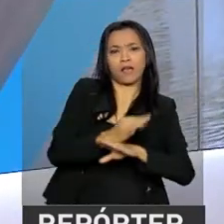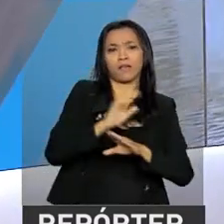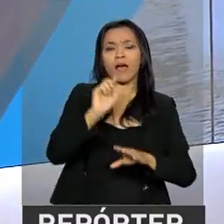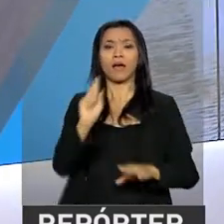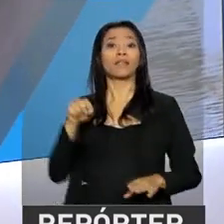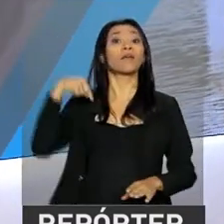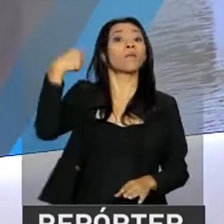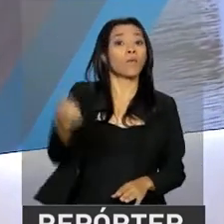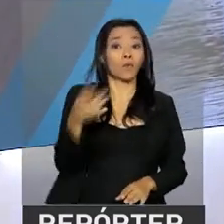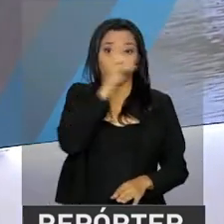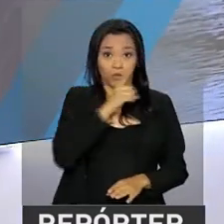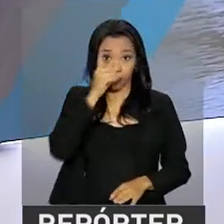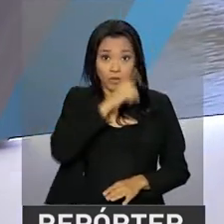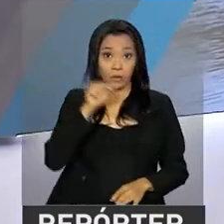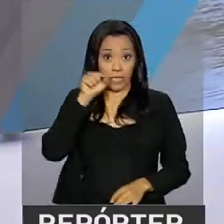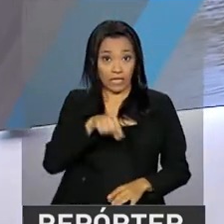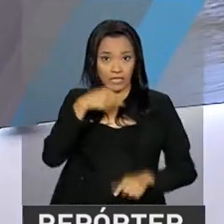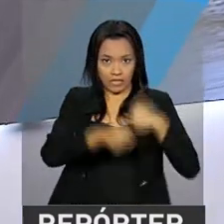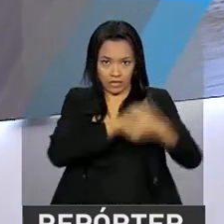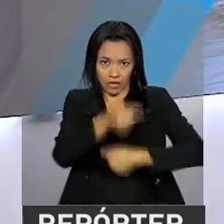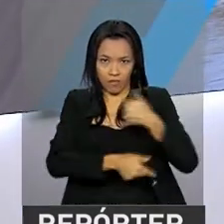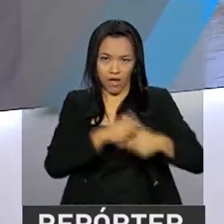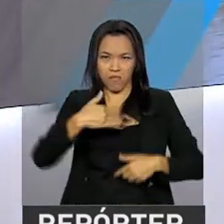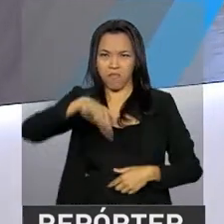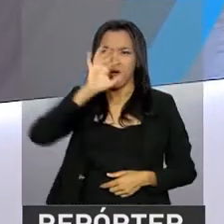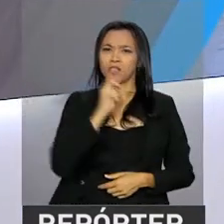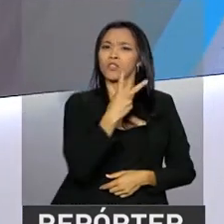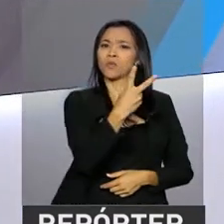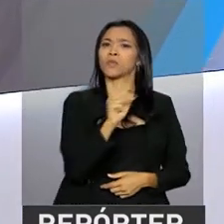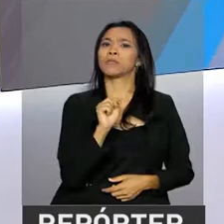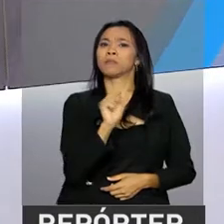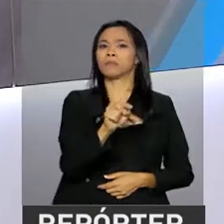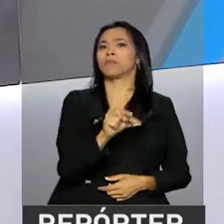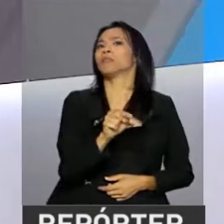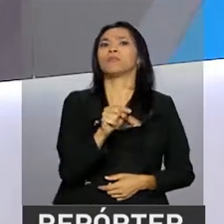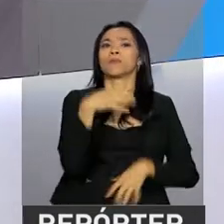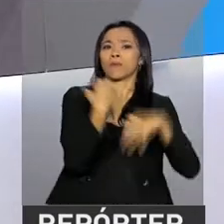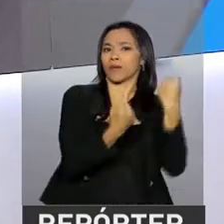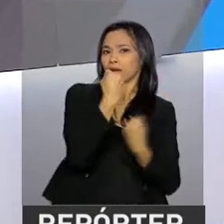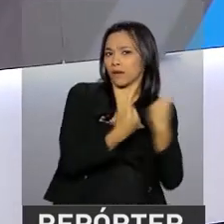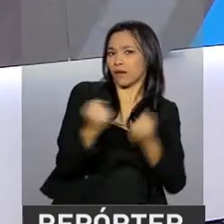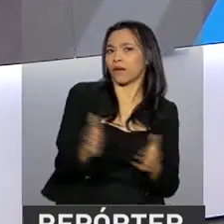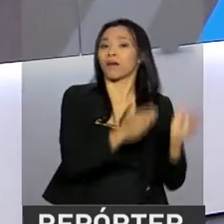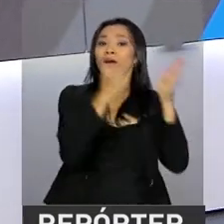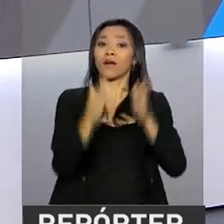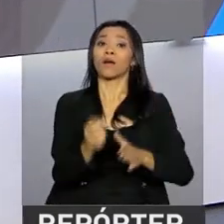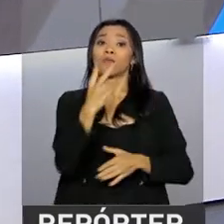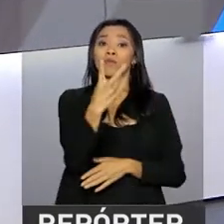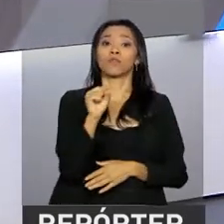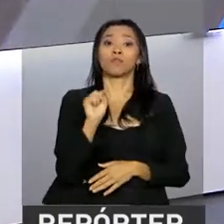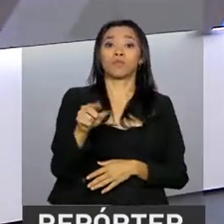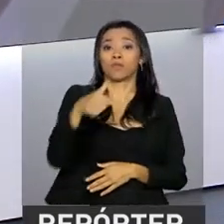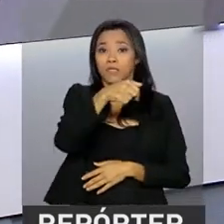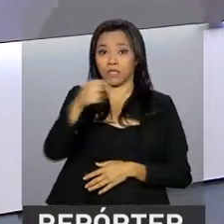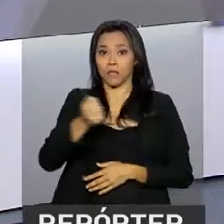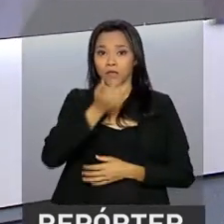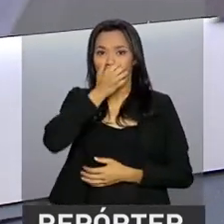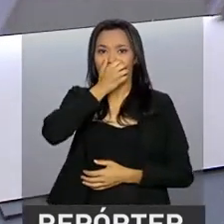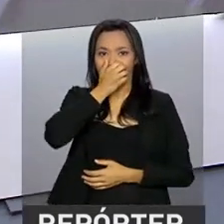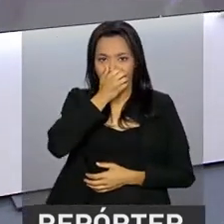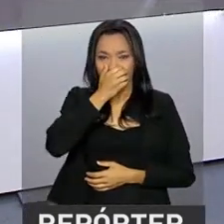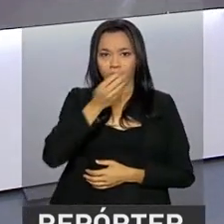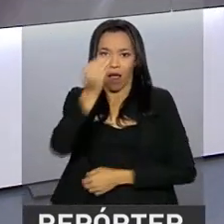domingo nessa operação foram utilizadas mais de duas mil viaturas e dois mil e 700 bafômetros além de